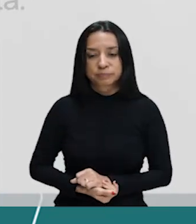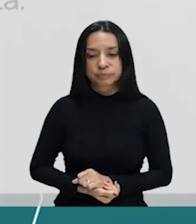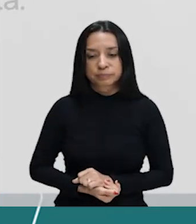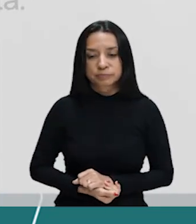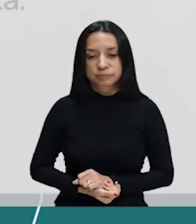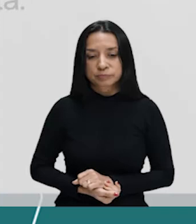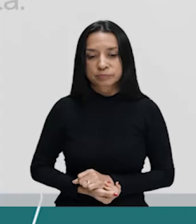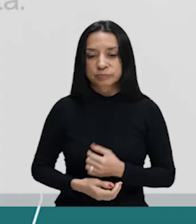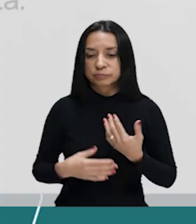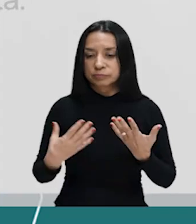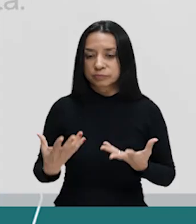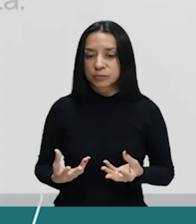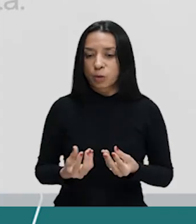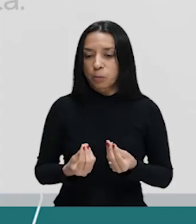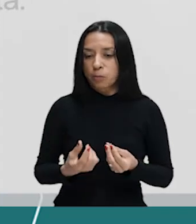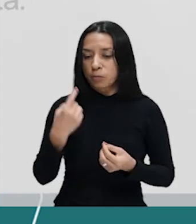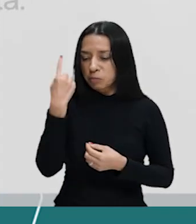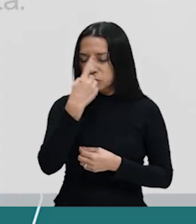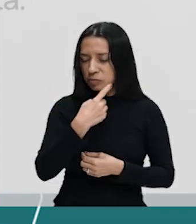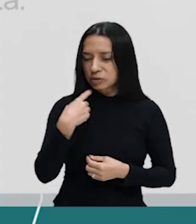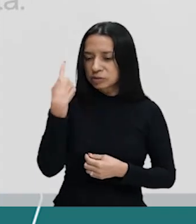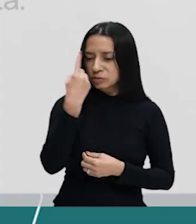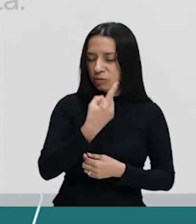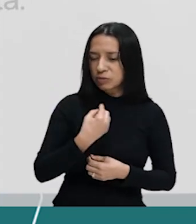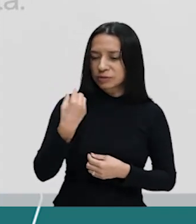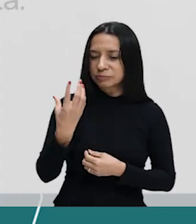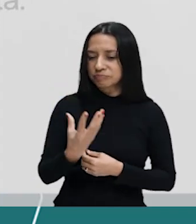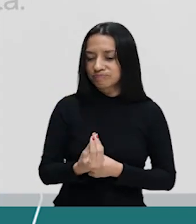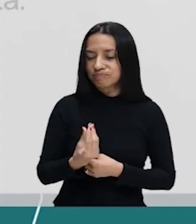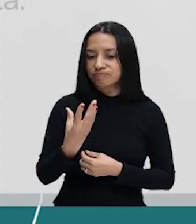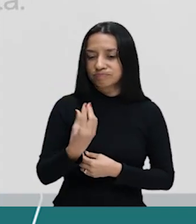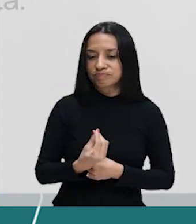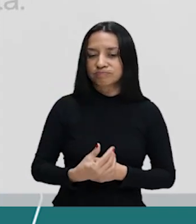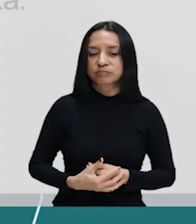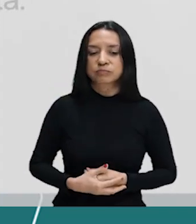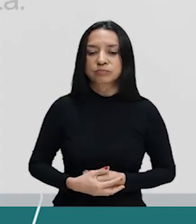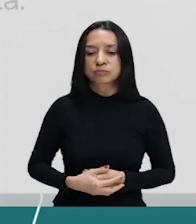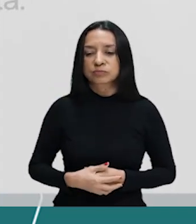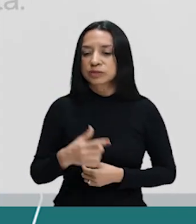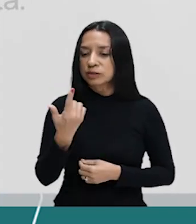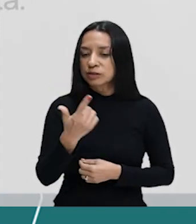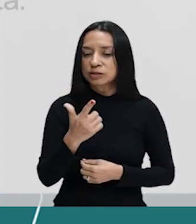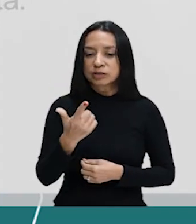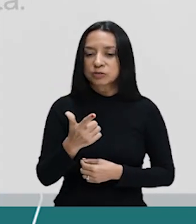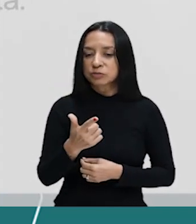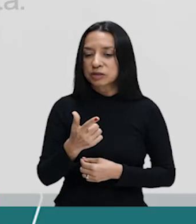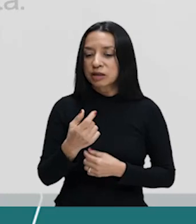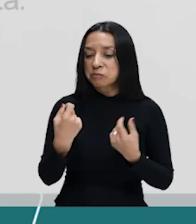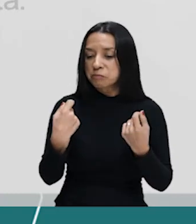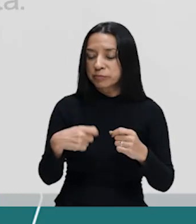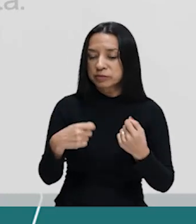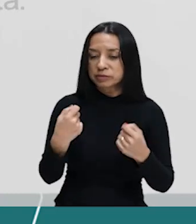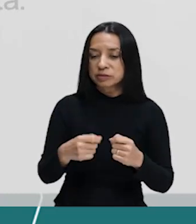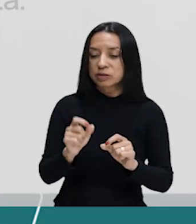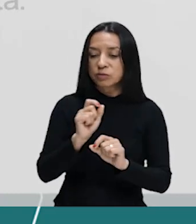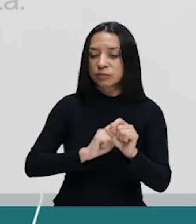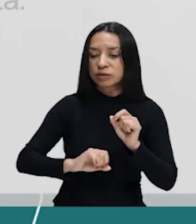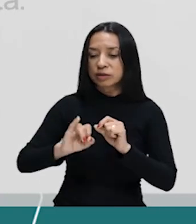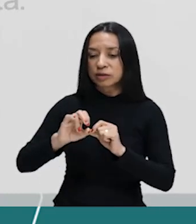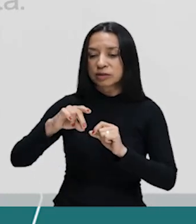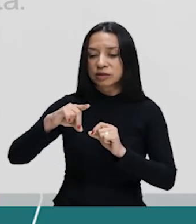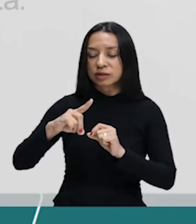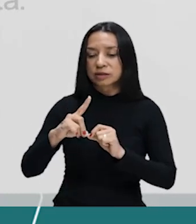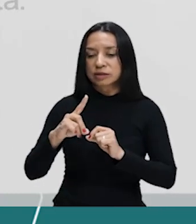tá? Então, muitas horas depois. Quantas horas depois? Certo? Não tem uma precisão. Então, é indefinido,